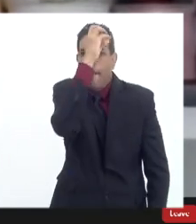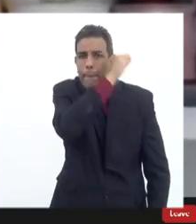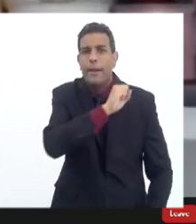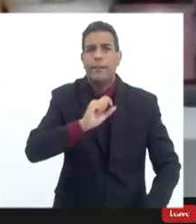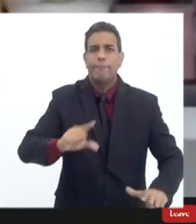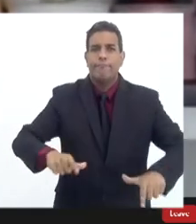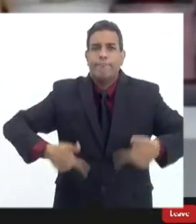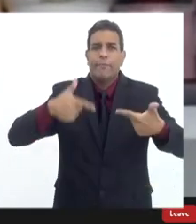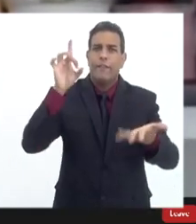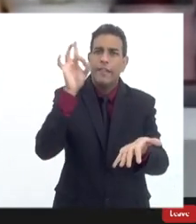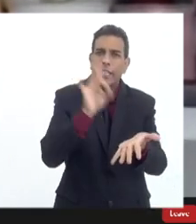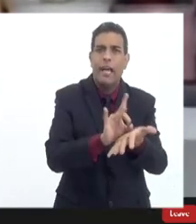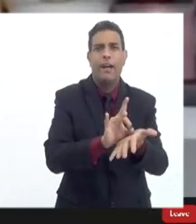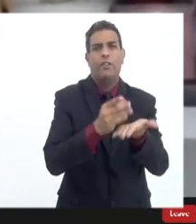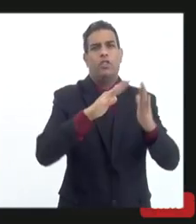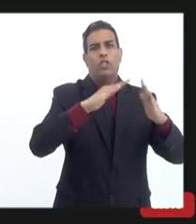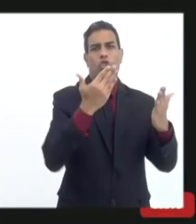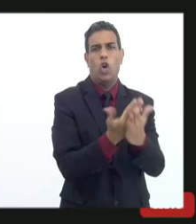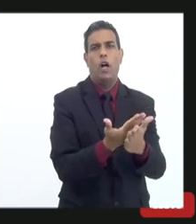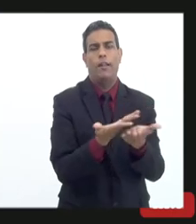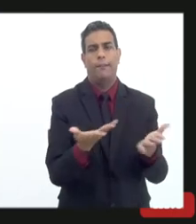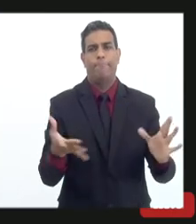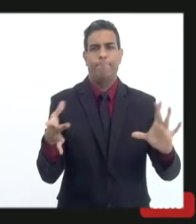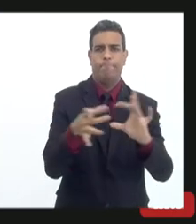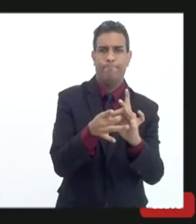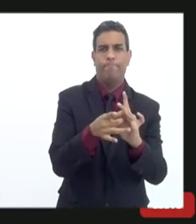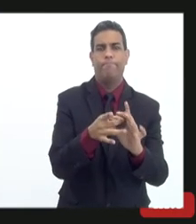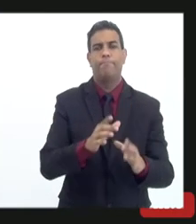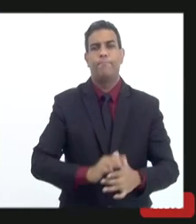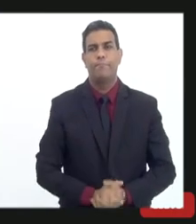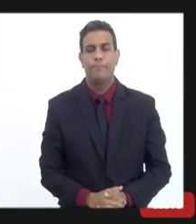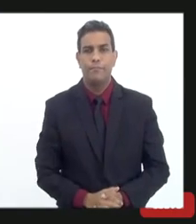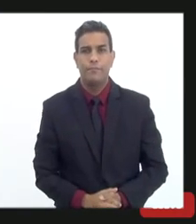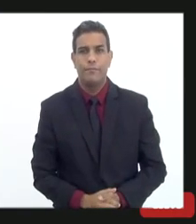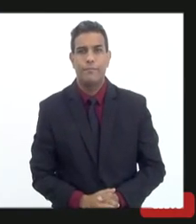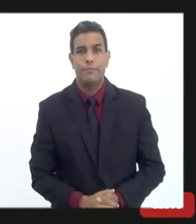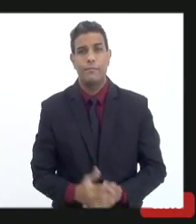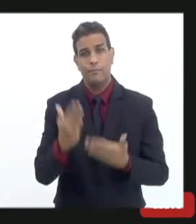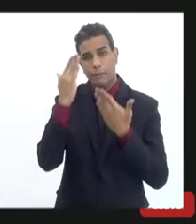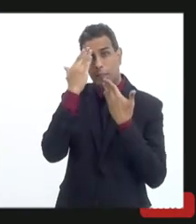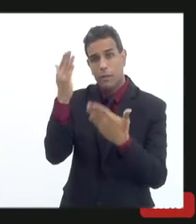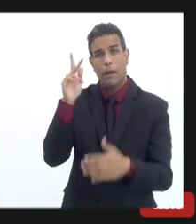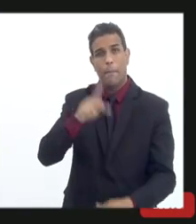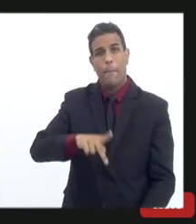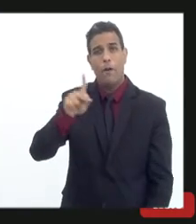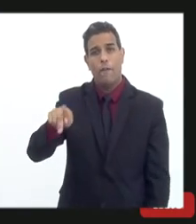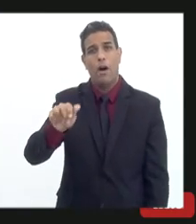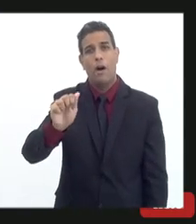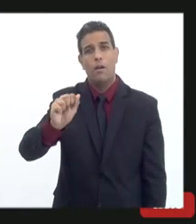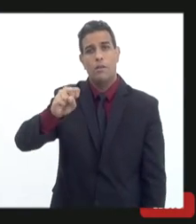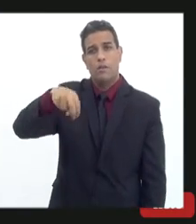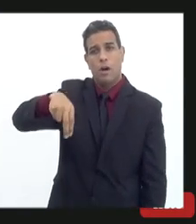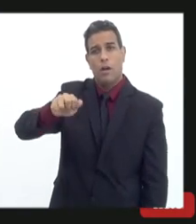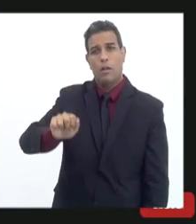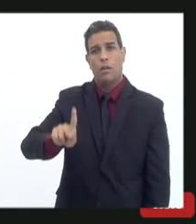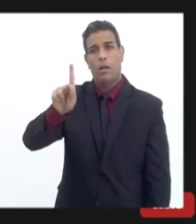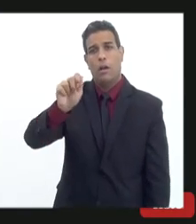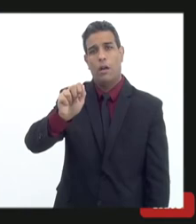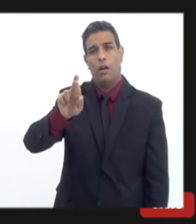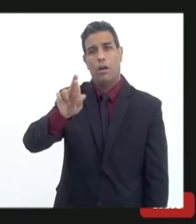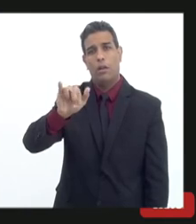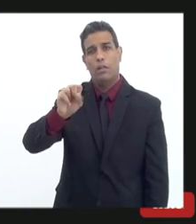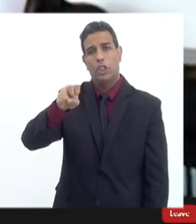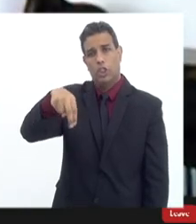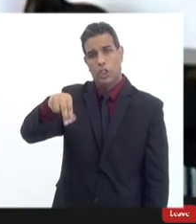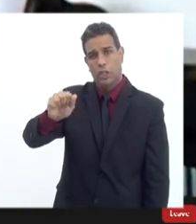pratica. Né? Então, obrigado. Comissão. Obrigado, professora Ana Karina, também sempre enriquecendo aqui